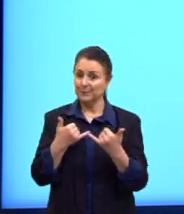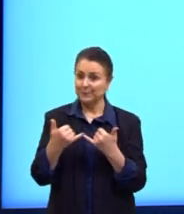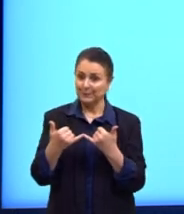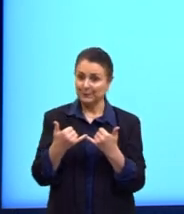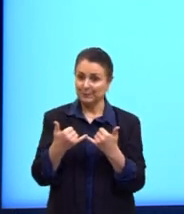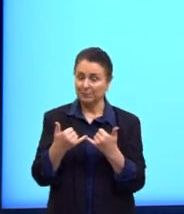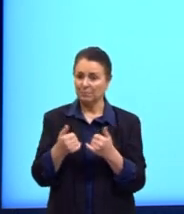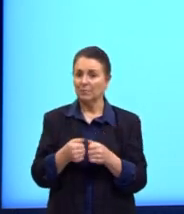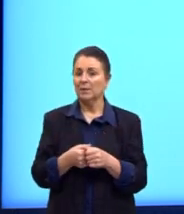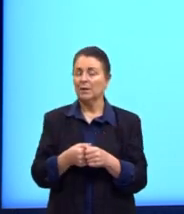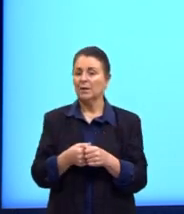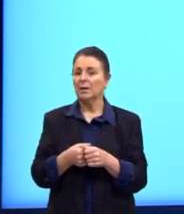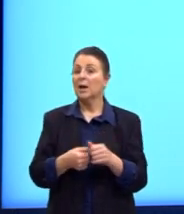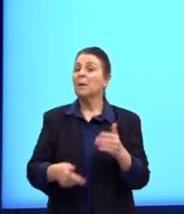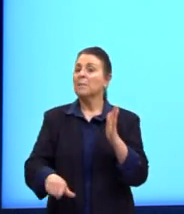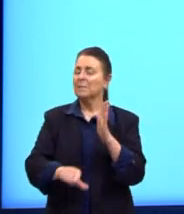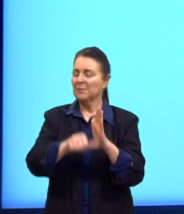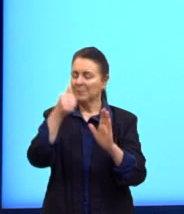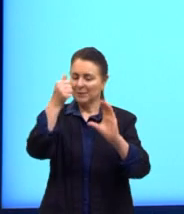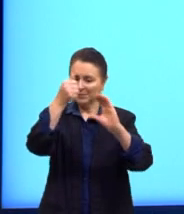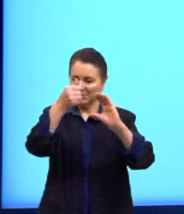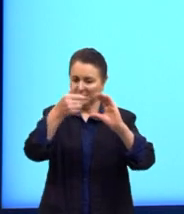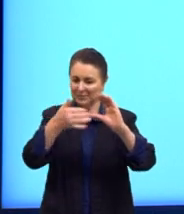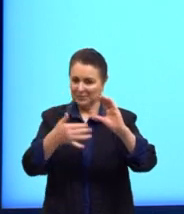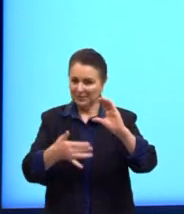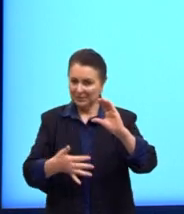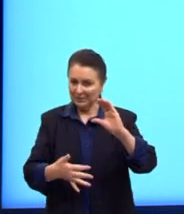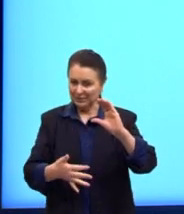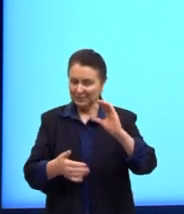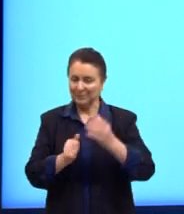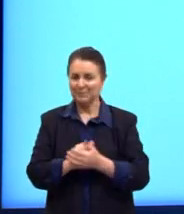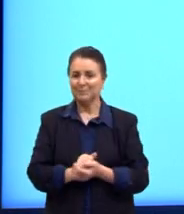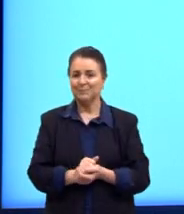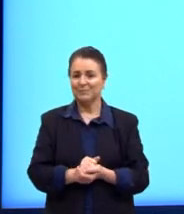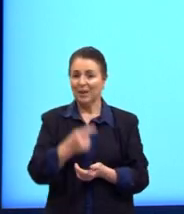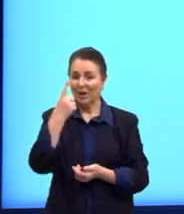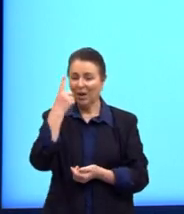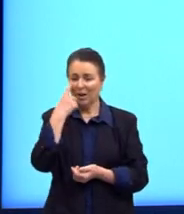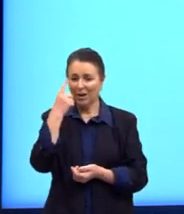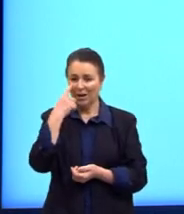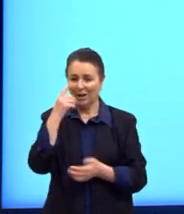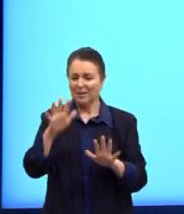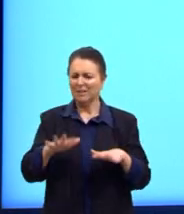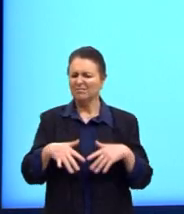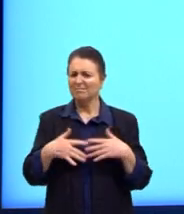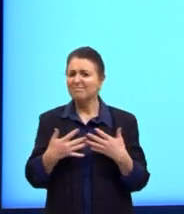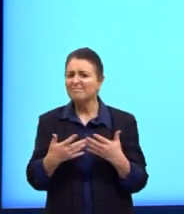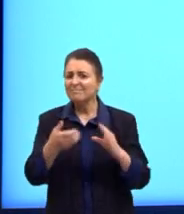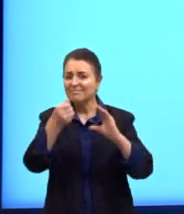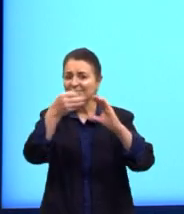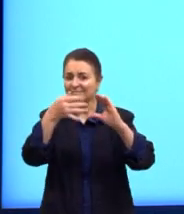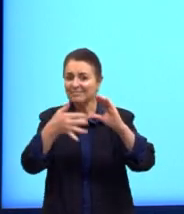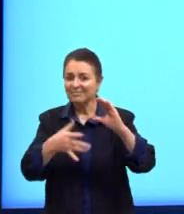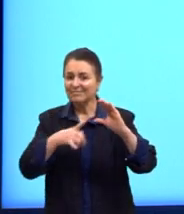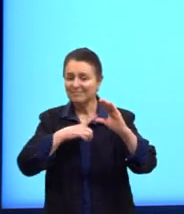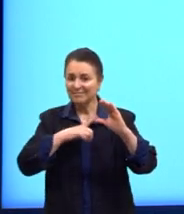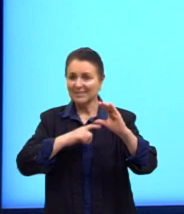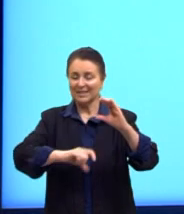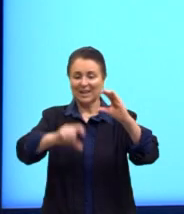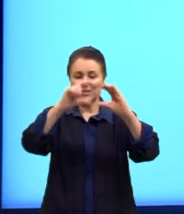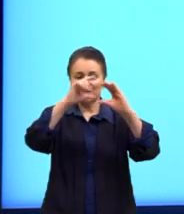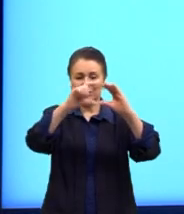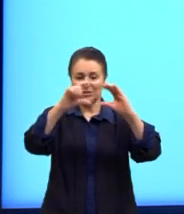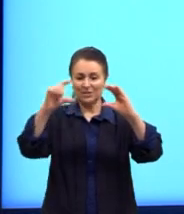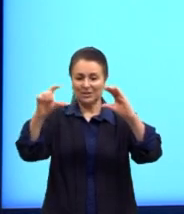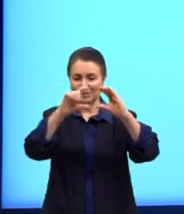antes do exemplo as características eu já tinha me esquecido Olha aí quais são as características que a gente vai ter na